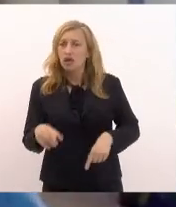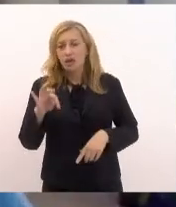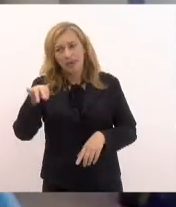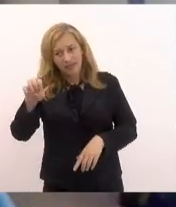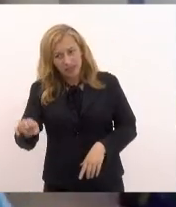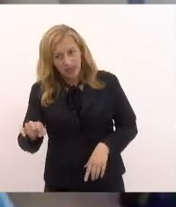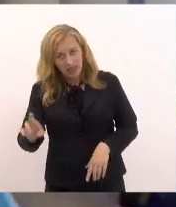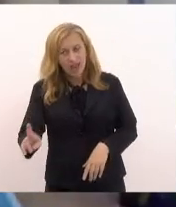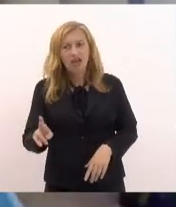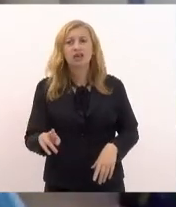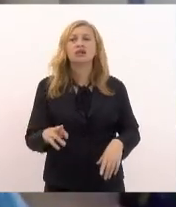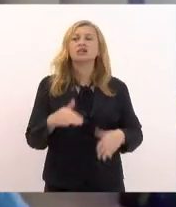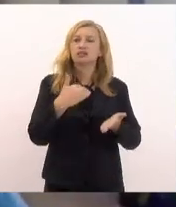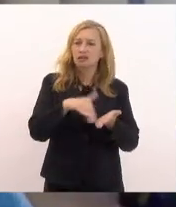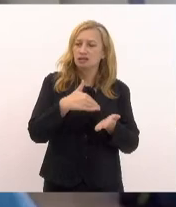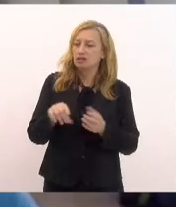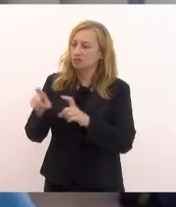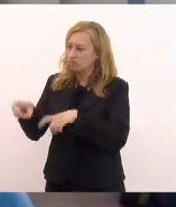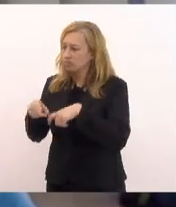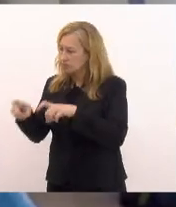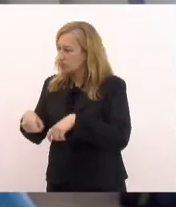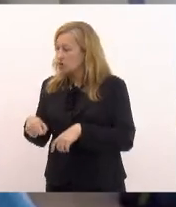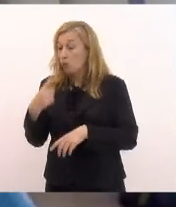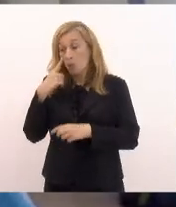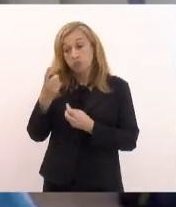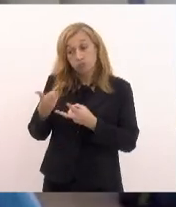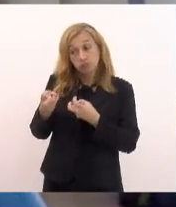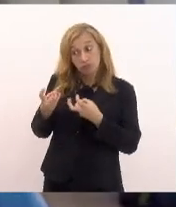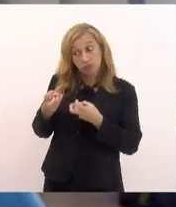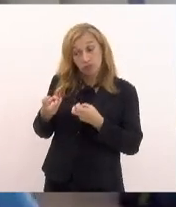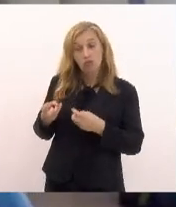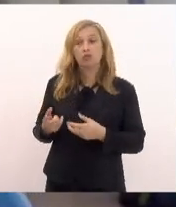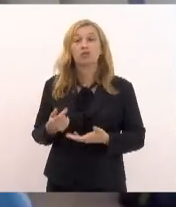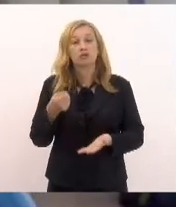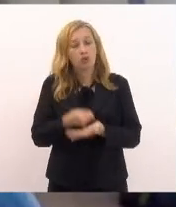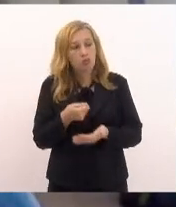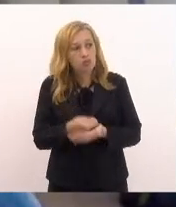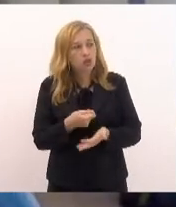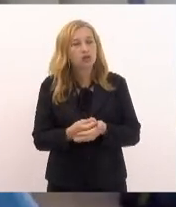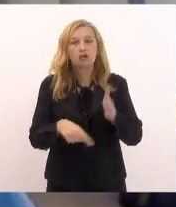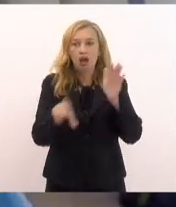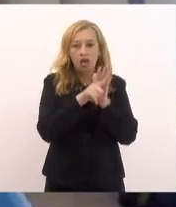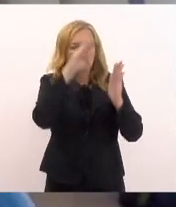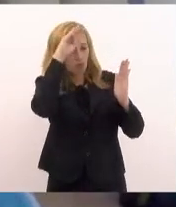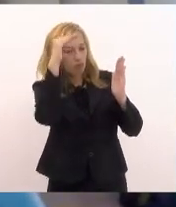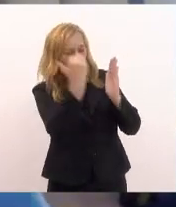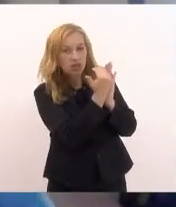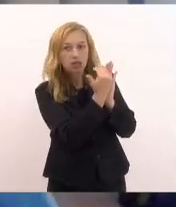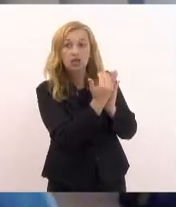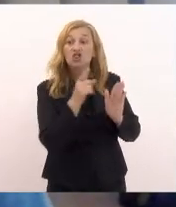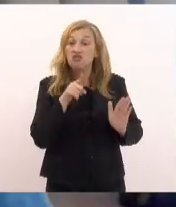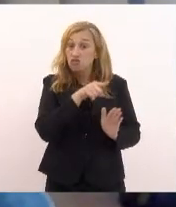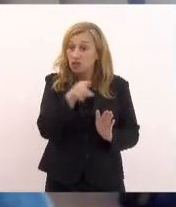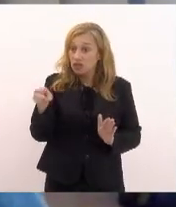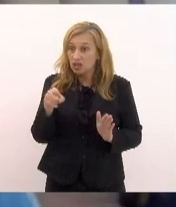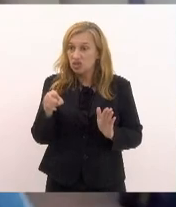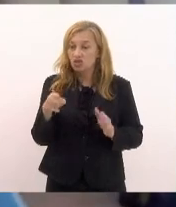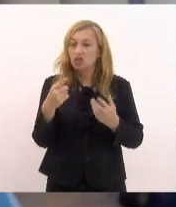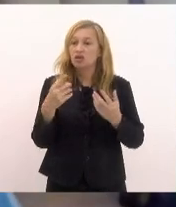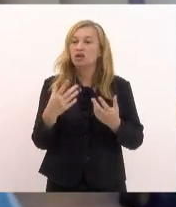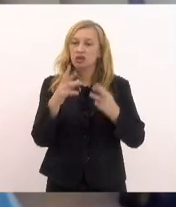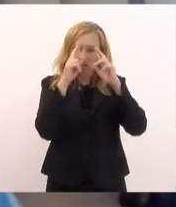servidores da Secretaria de Agricultura, estamos vigilantes, cobrando que a lei seja respeitada e cobrando que vocês sejam